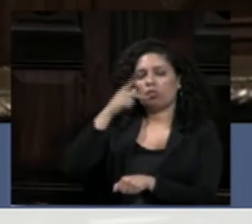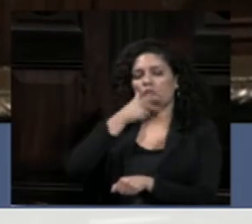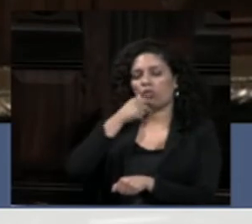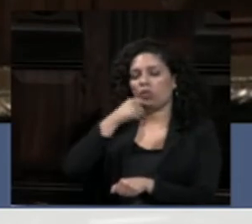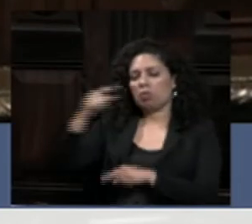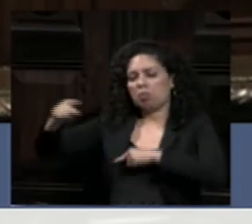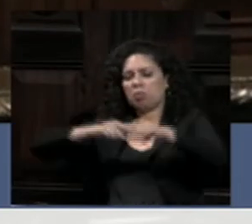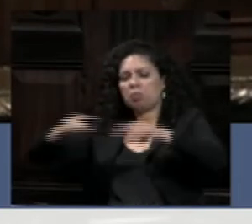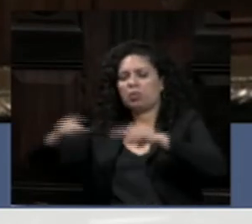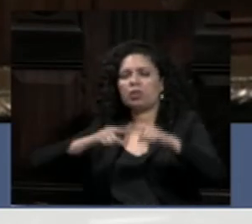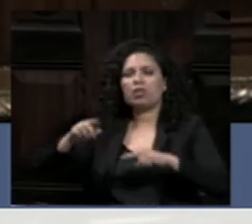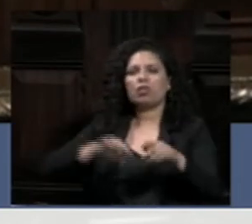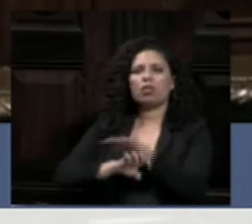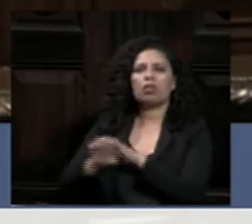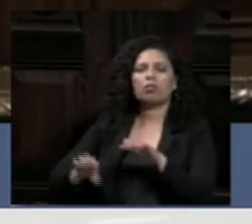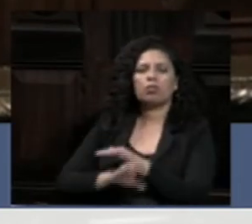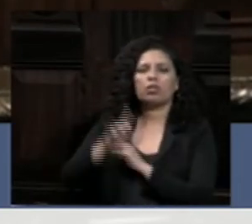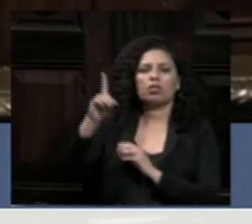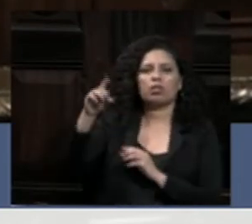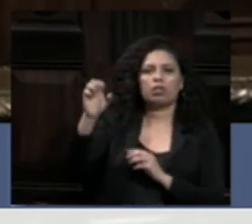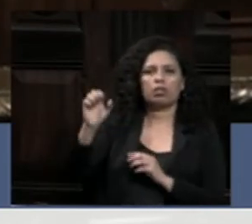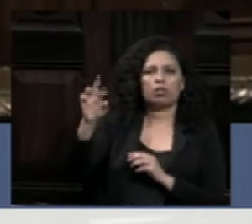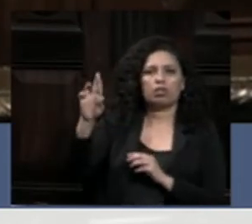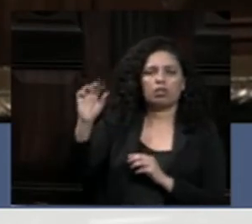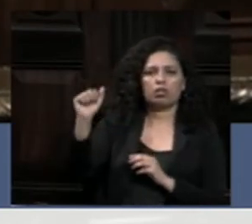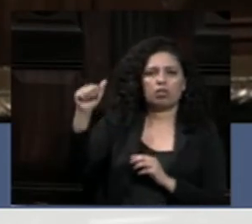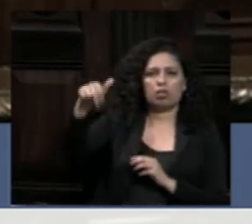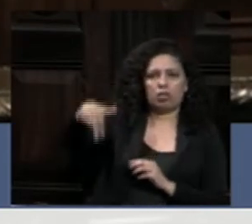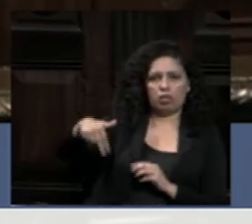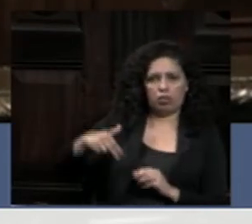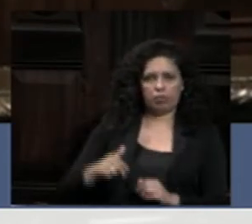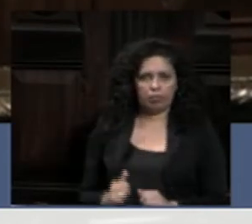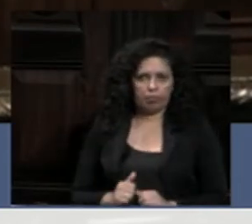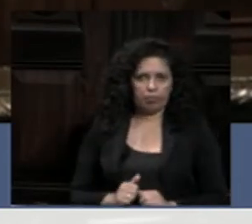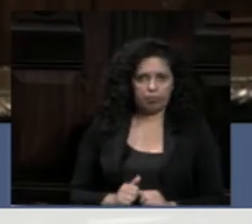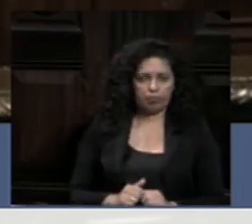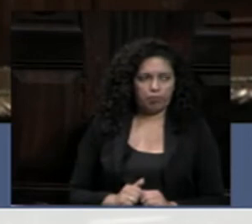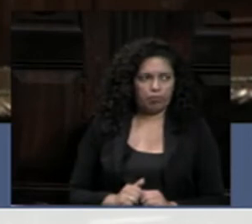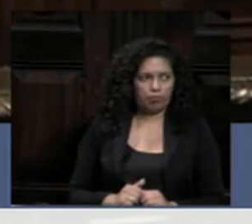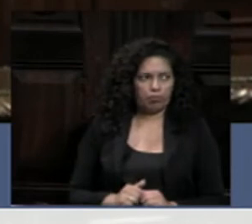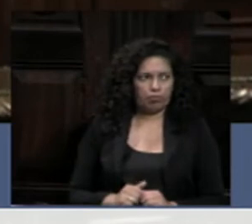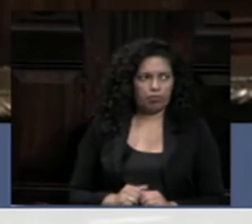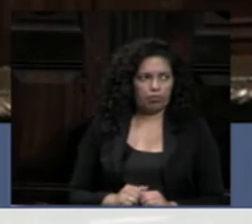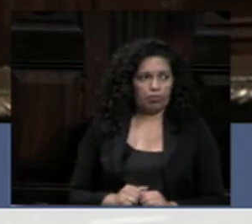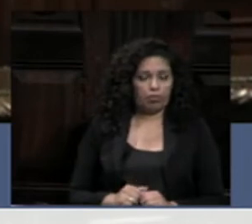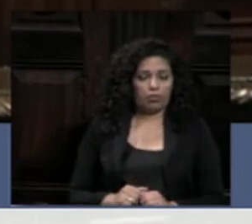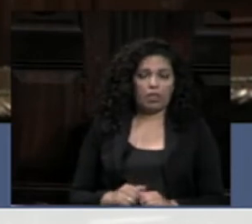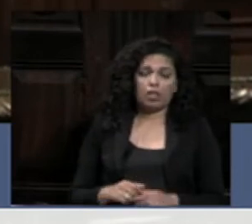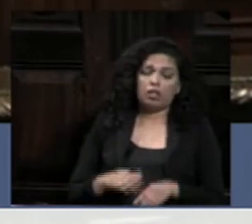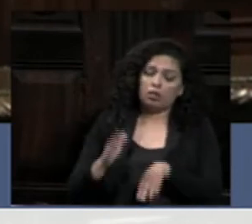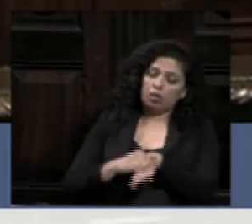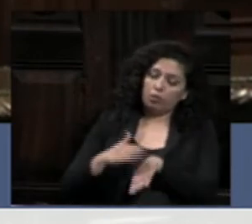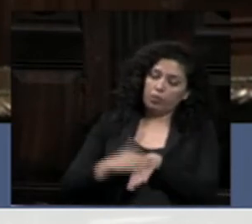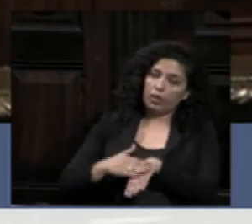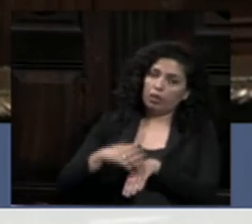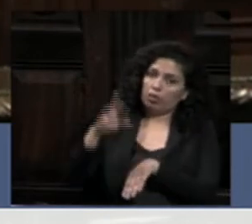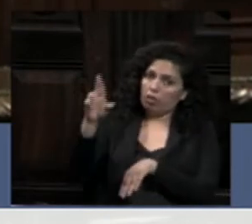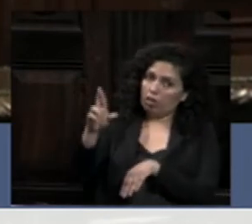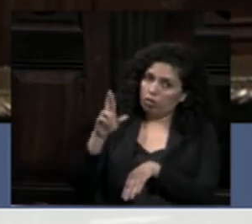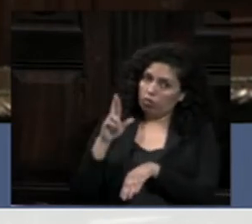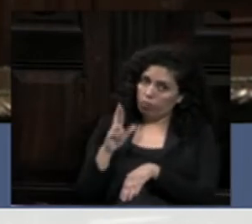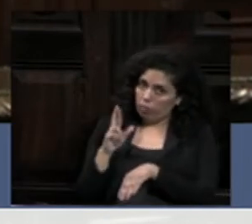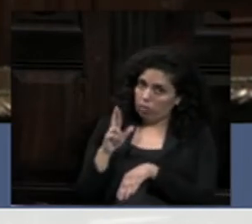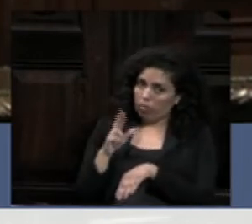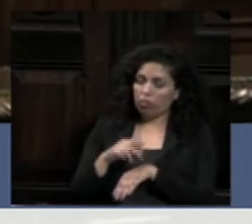Dependendo do comportamento do Detran e de como venha essa resposta, o